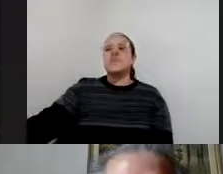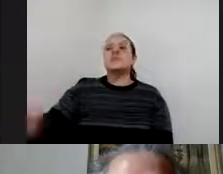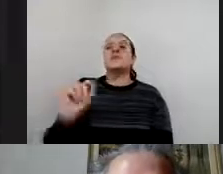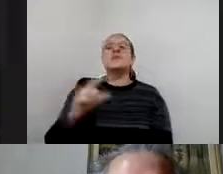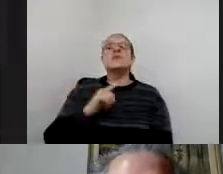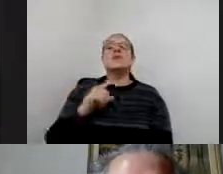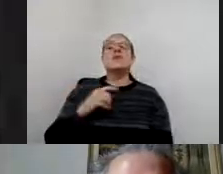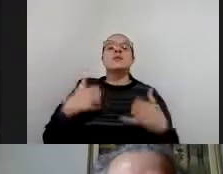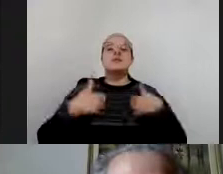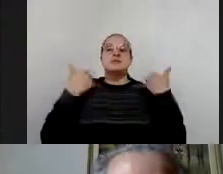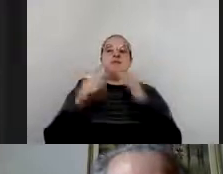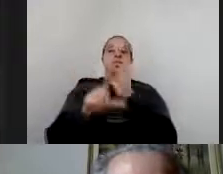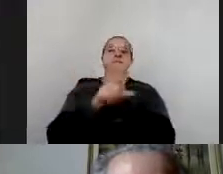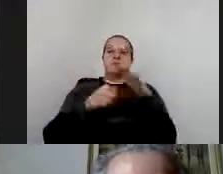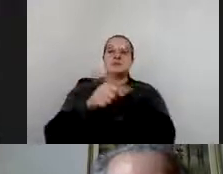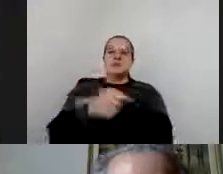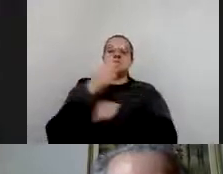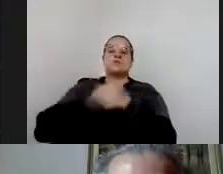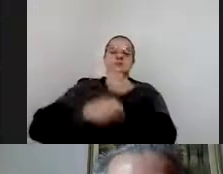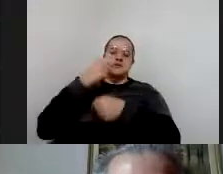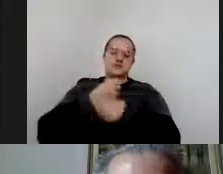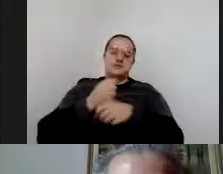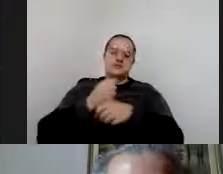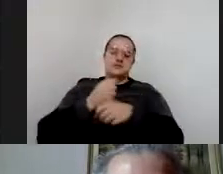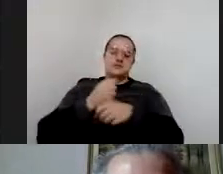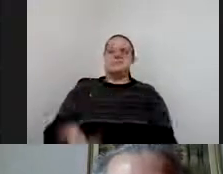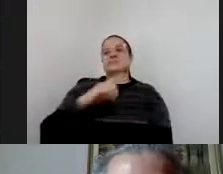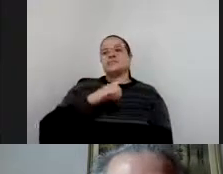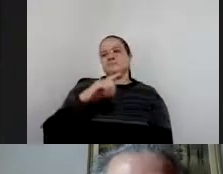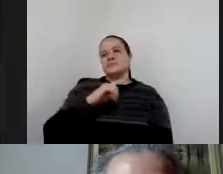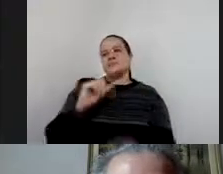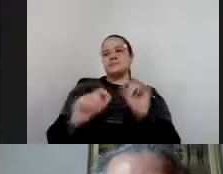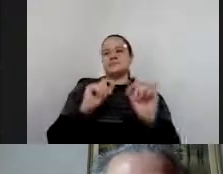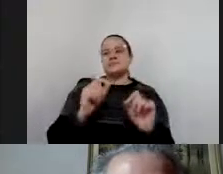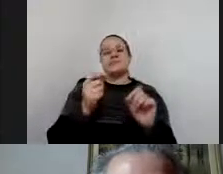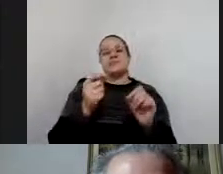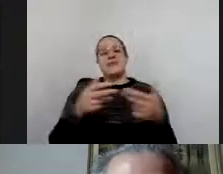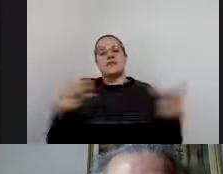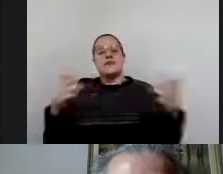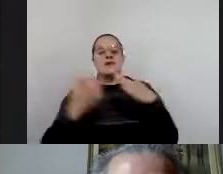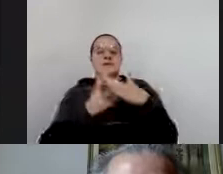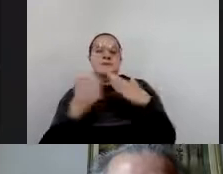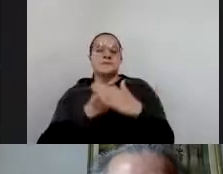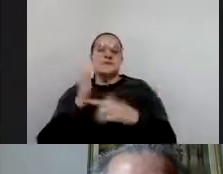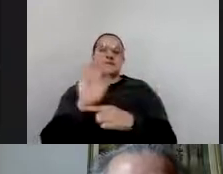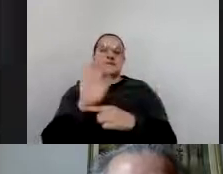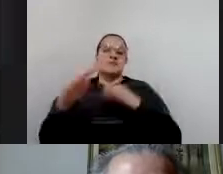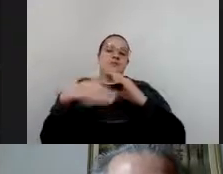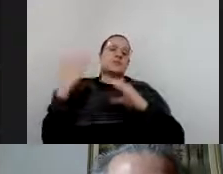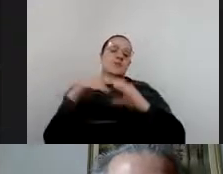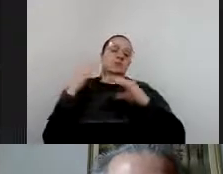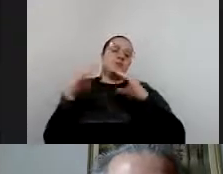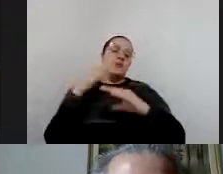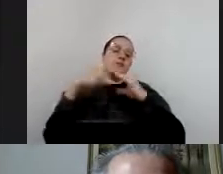o ano passado também teve, o ano passado várias empresas enviaram vários vídeos de depoimentos